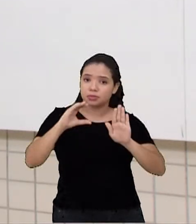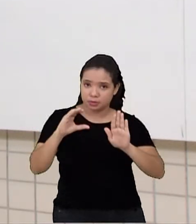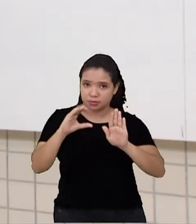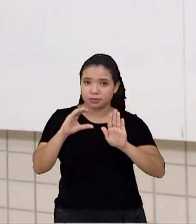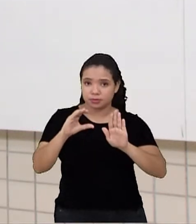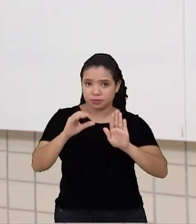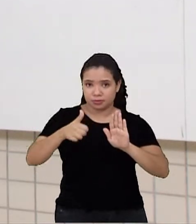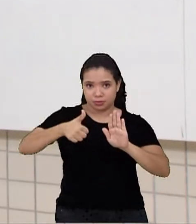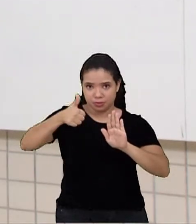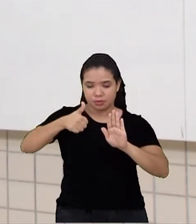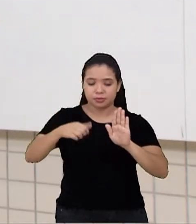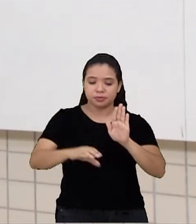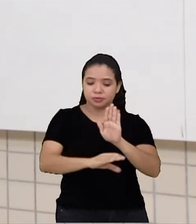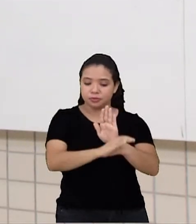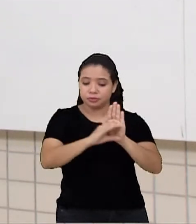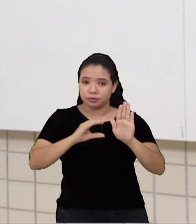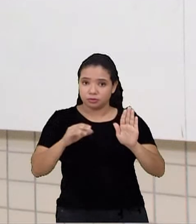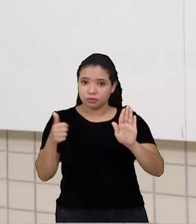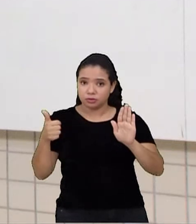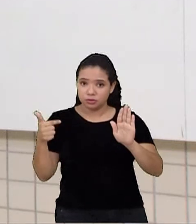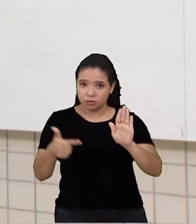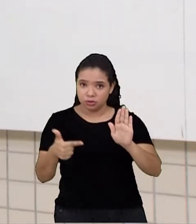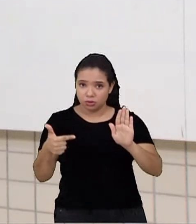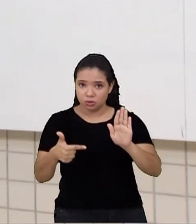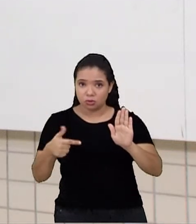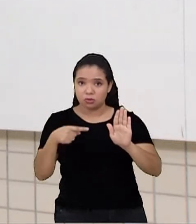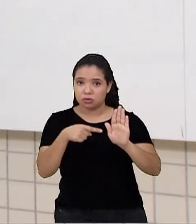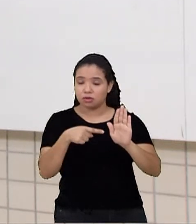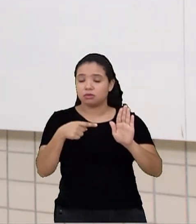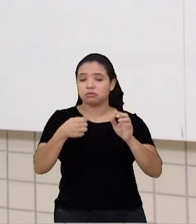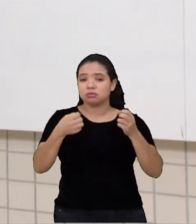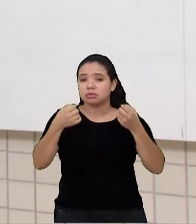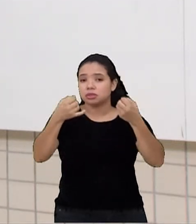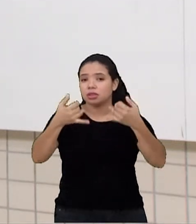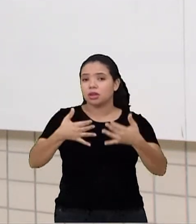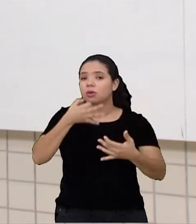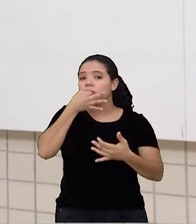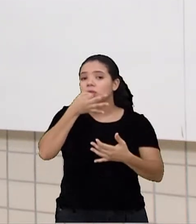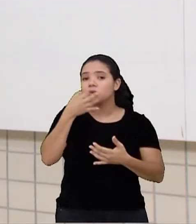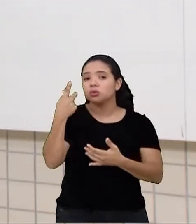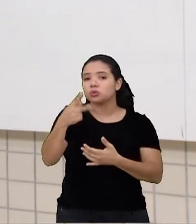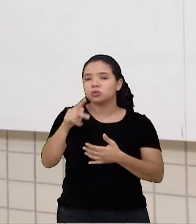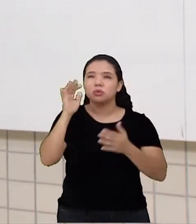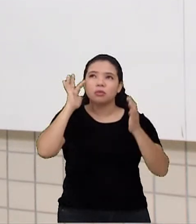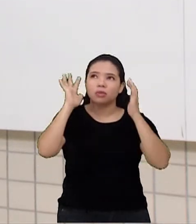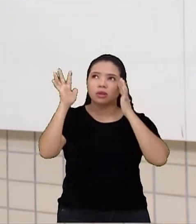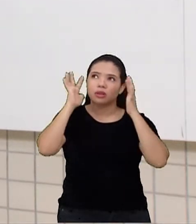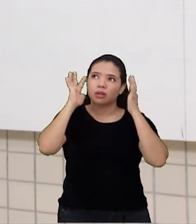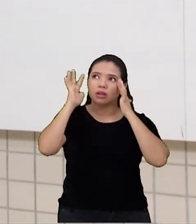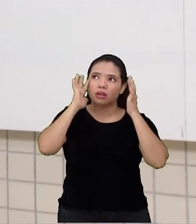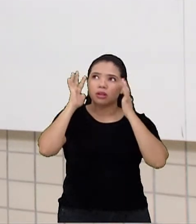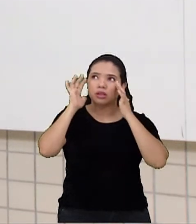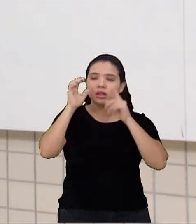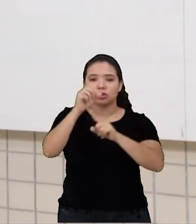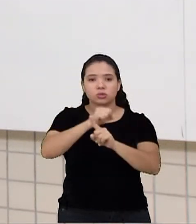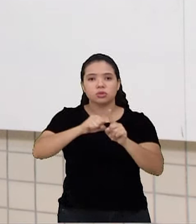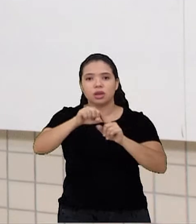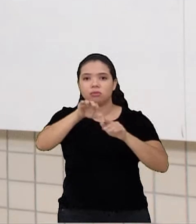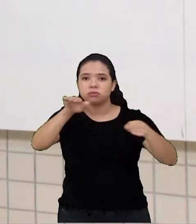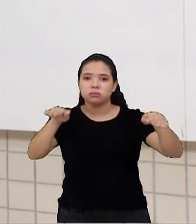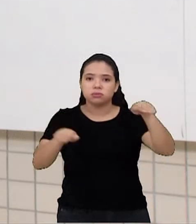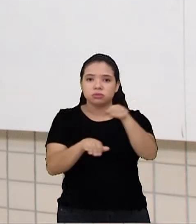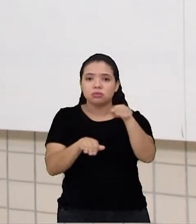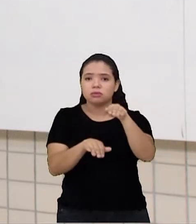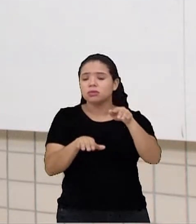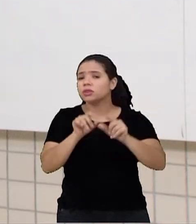No segundo parágrafo, você vai dizer o que você pensa a respeito dessa realidade social. O que